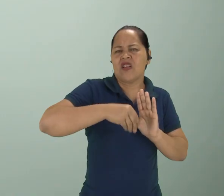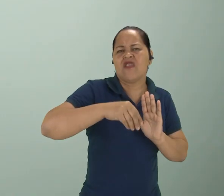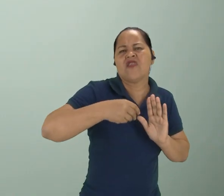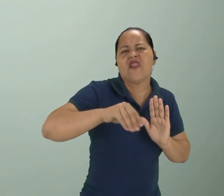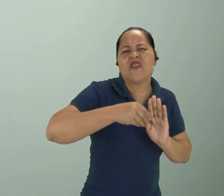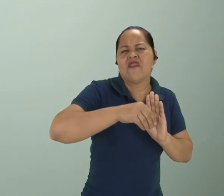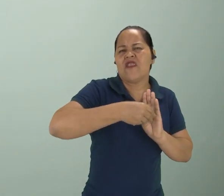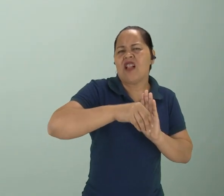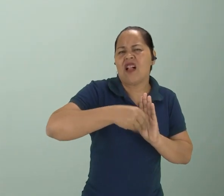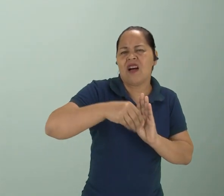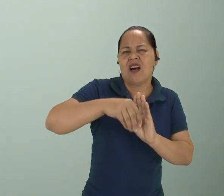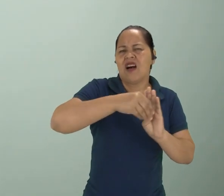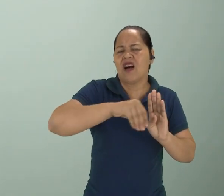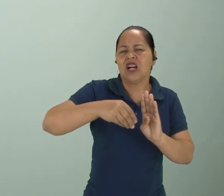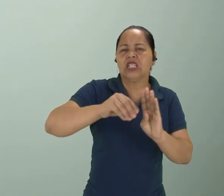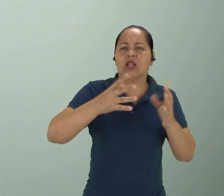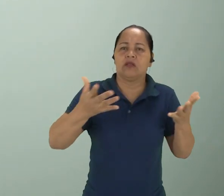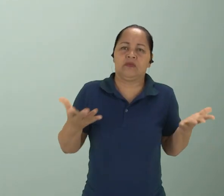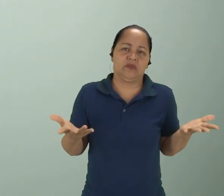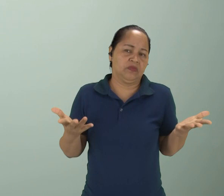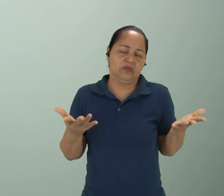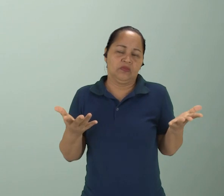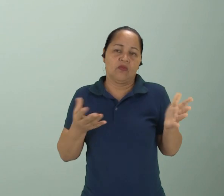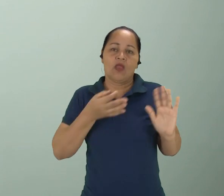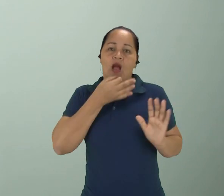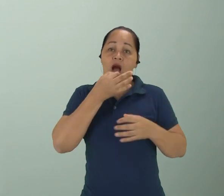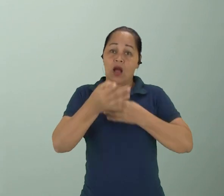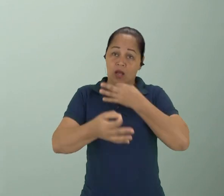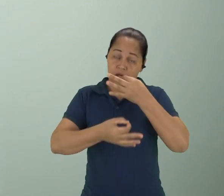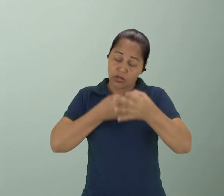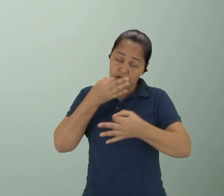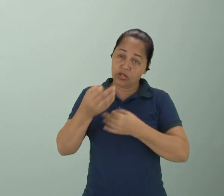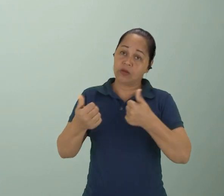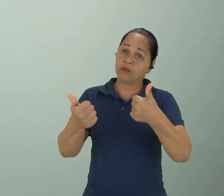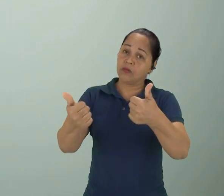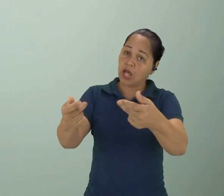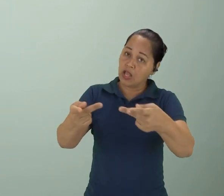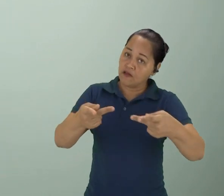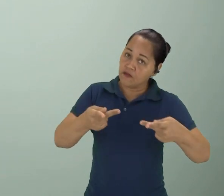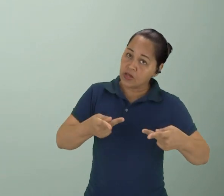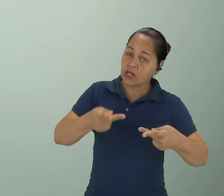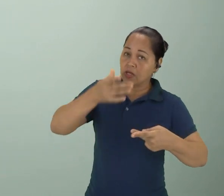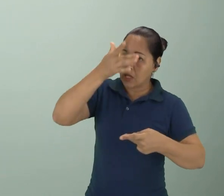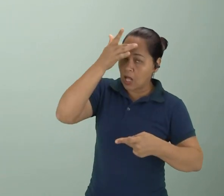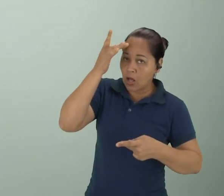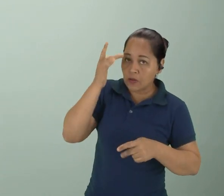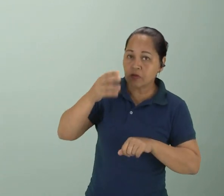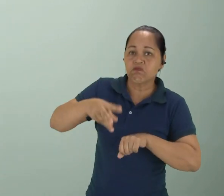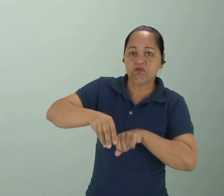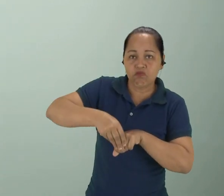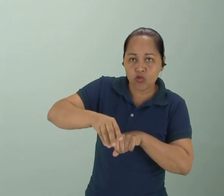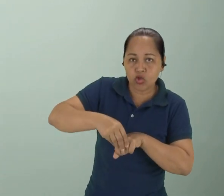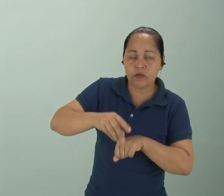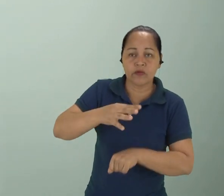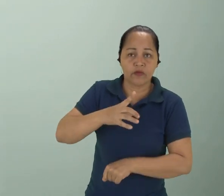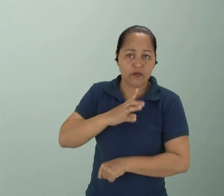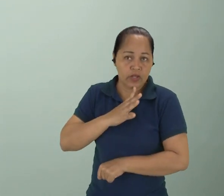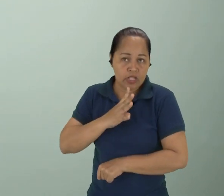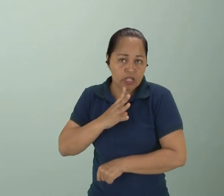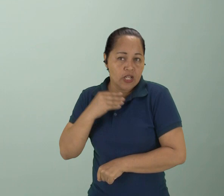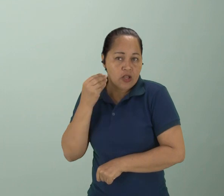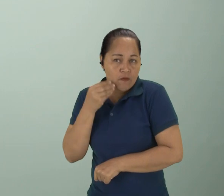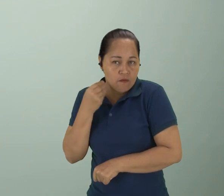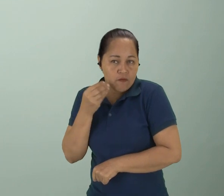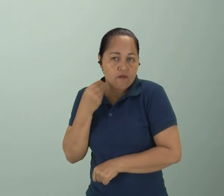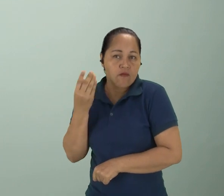gratuita a sua crítica é bem-vinda através dela chegamos ao conhecimento mas eu trouxe essa imagem porque